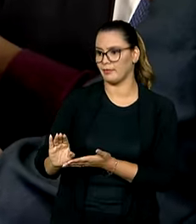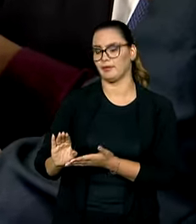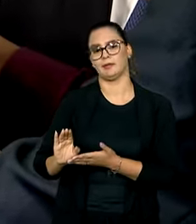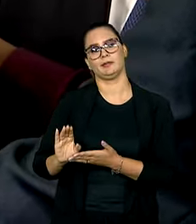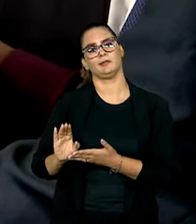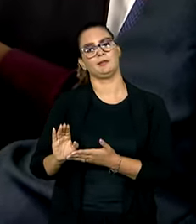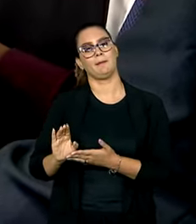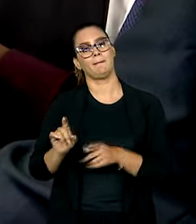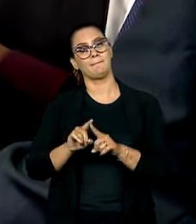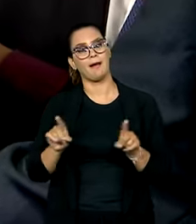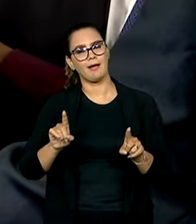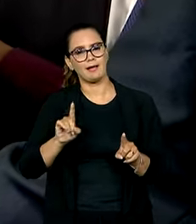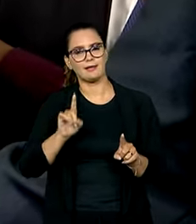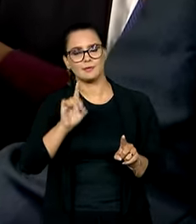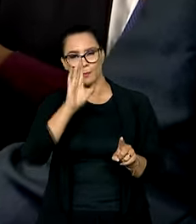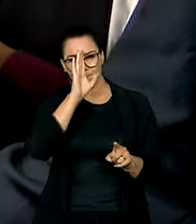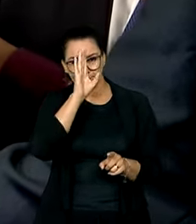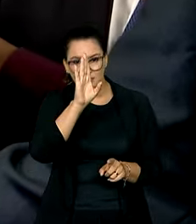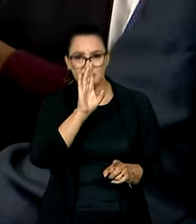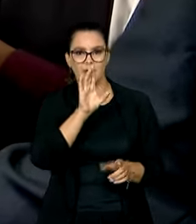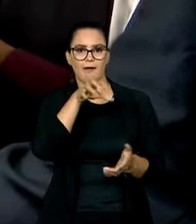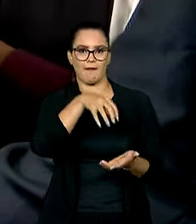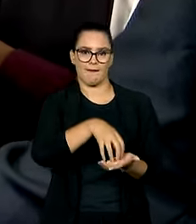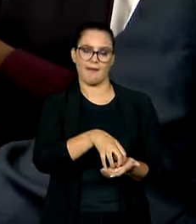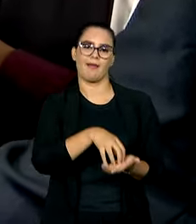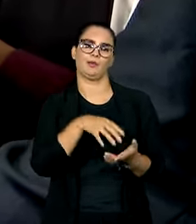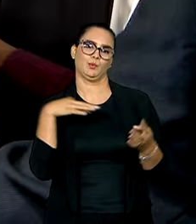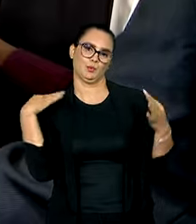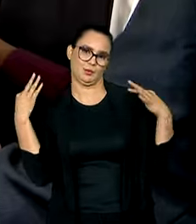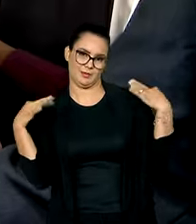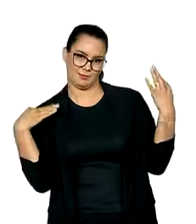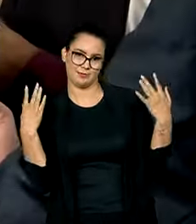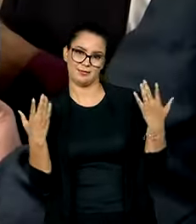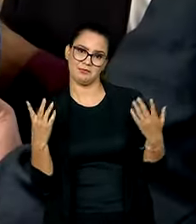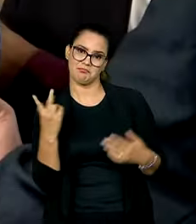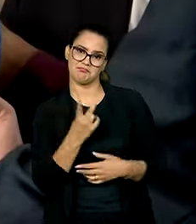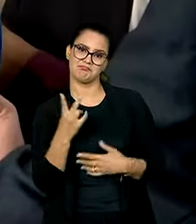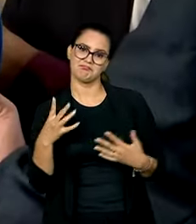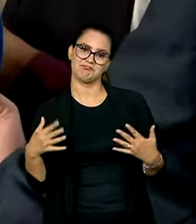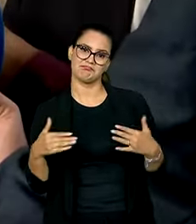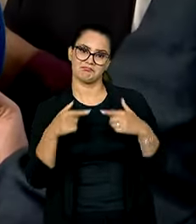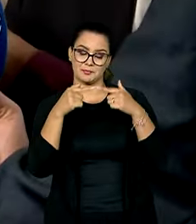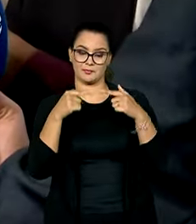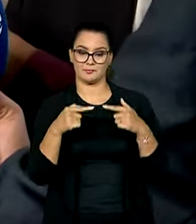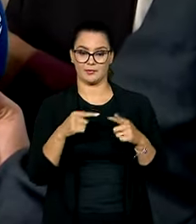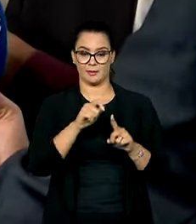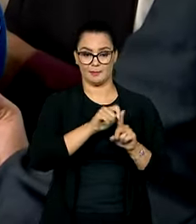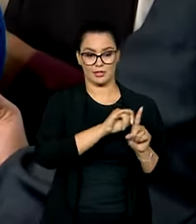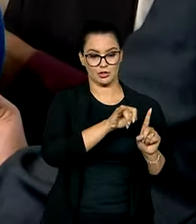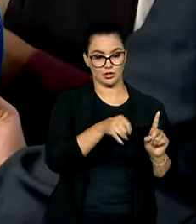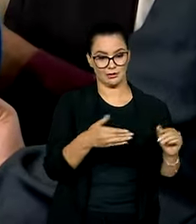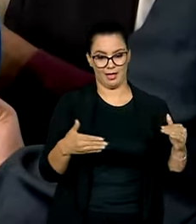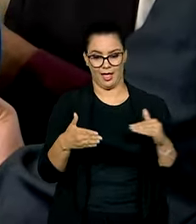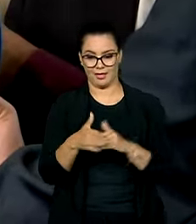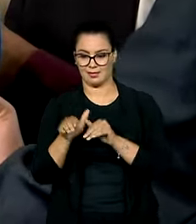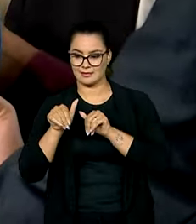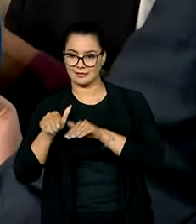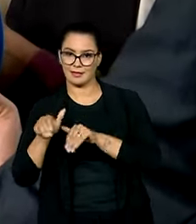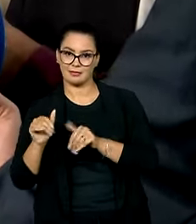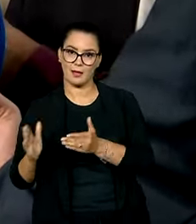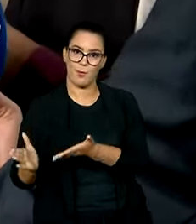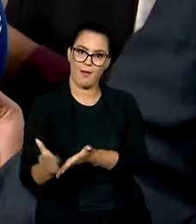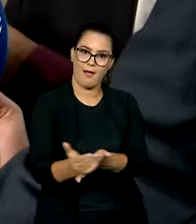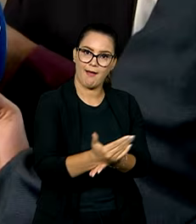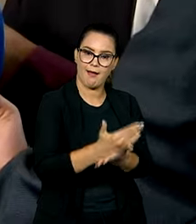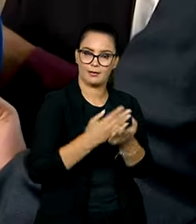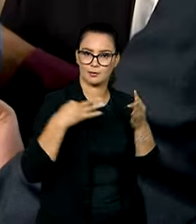Estado, mas quem toca na ponta é o trade turismo, né? Então a gente se entende bem. De janeiro até setembro, nós arrecadamos